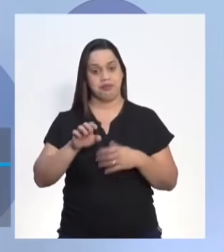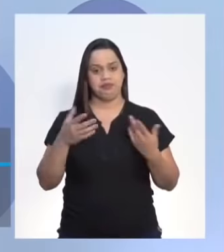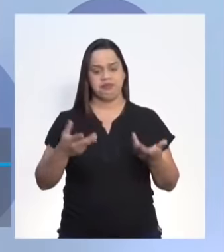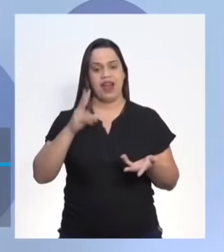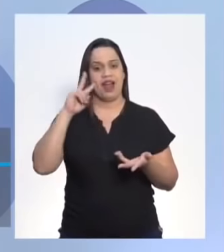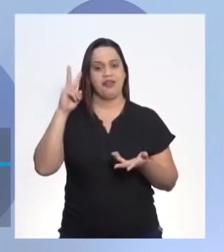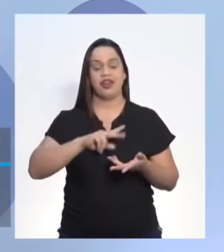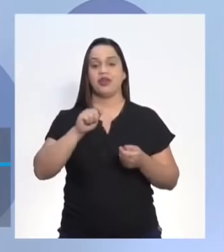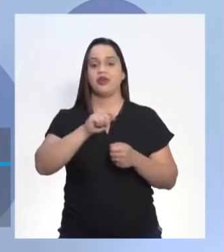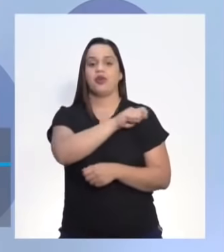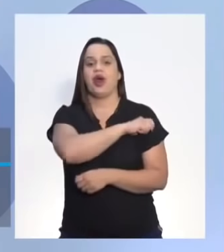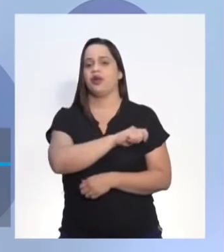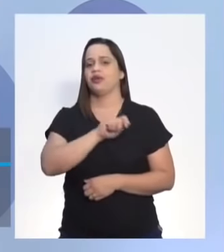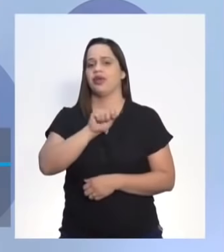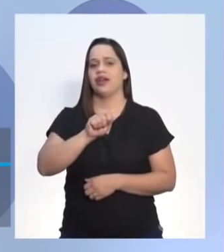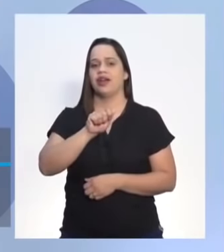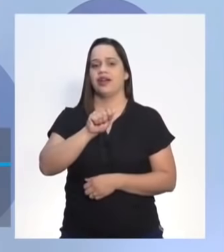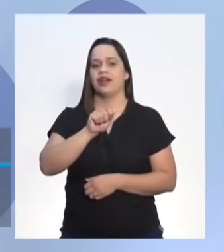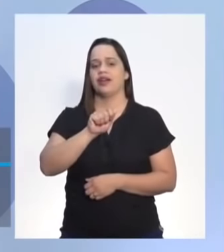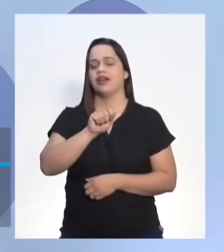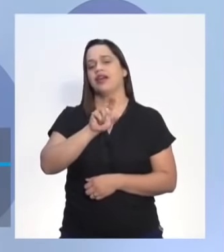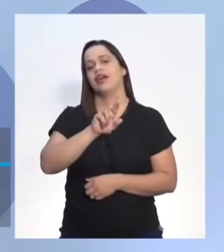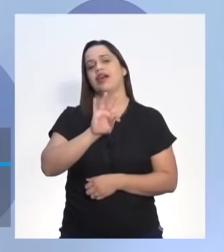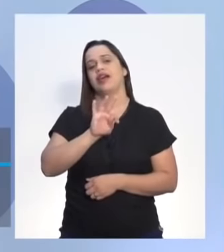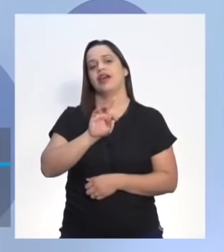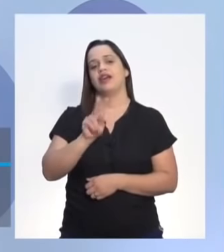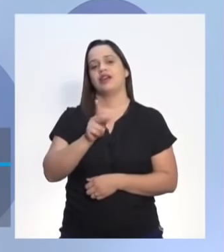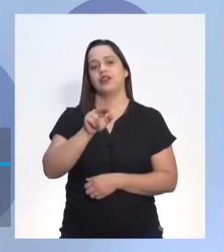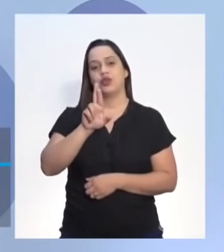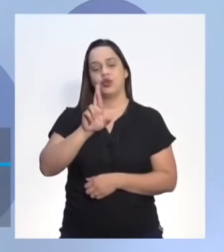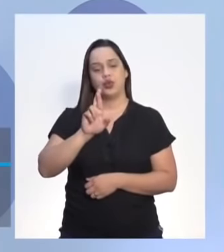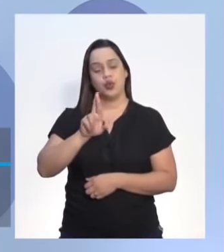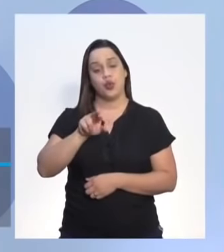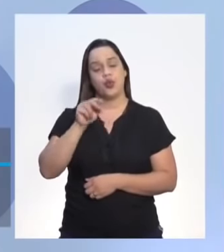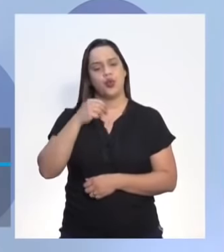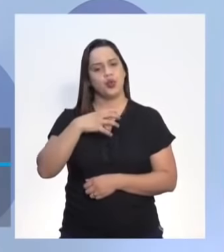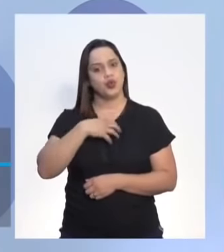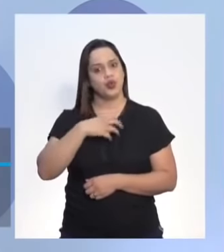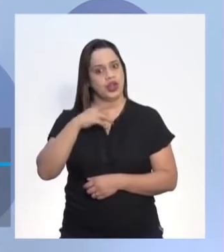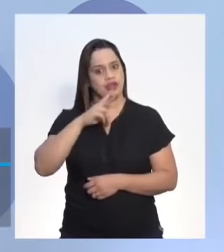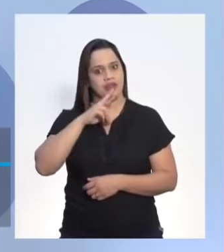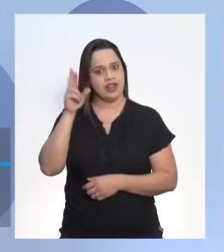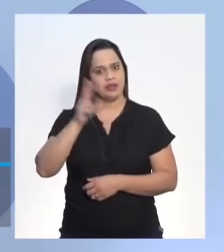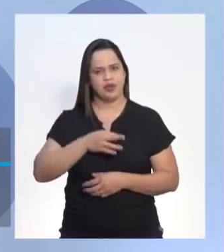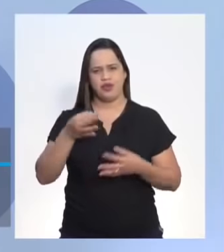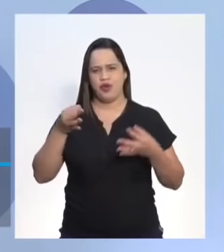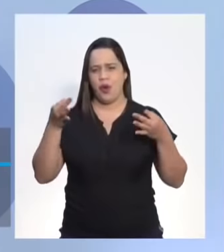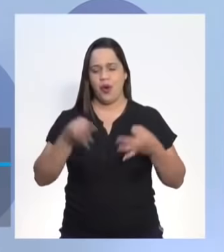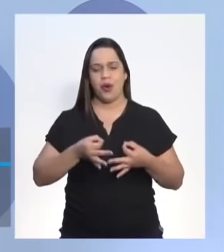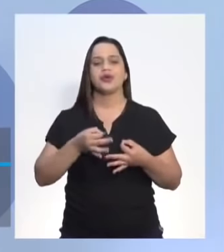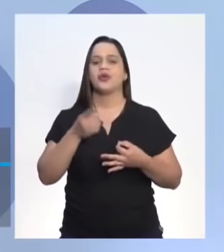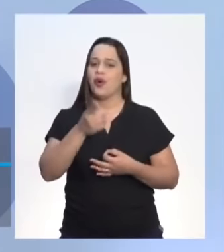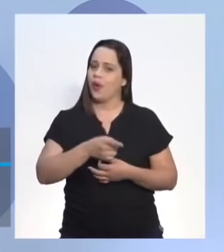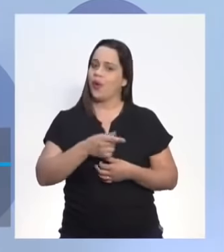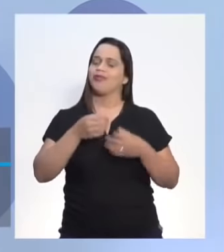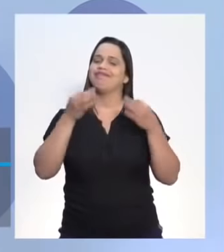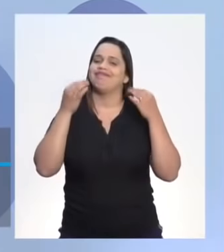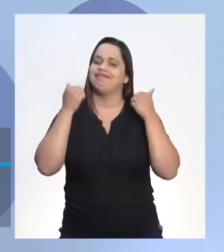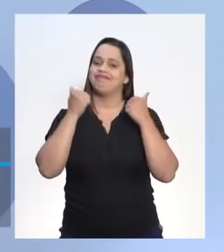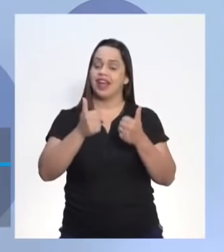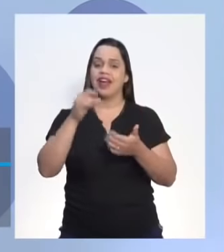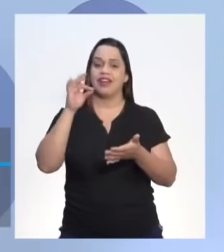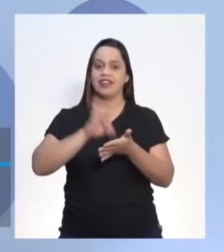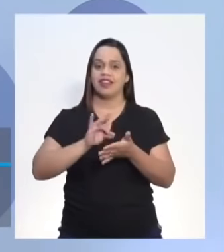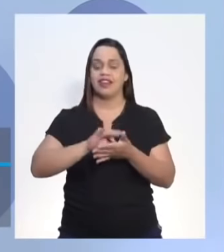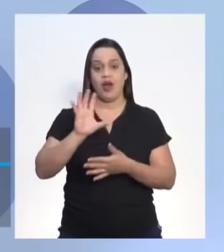ó. Olha essa, a sacada do Arthur aqui, ó, foi ótima. Boa. Arthur, é isso mesmo que acontece.